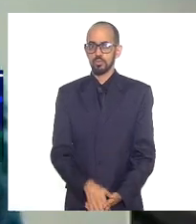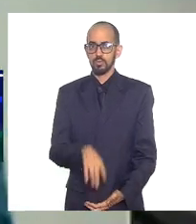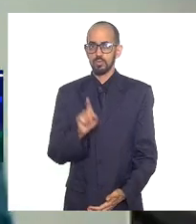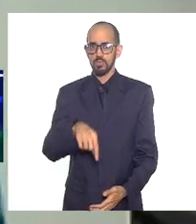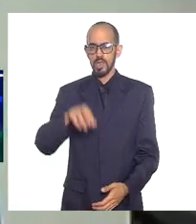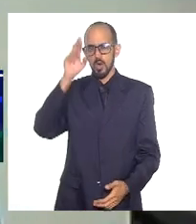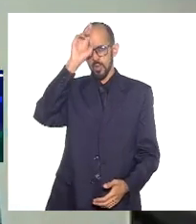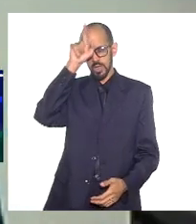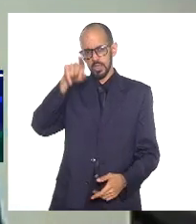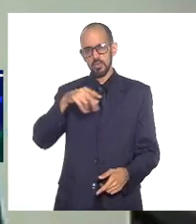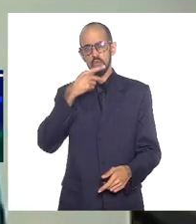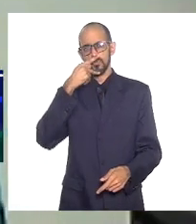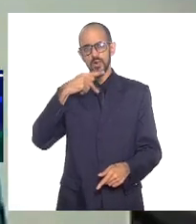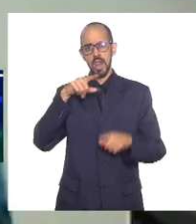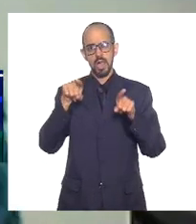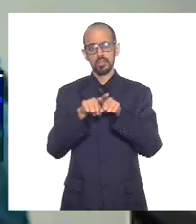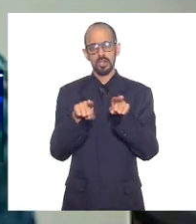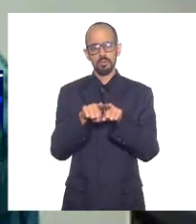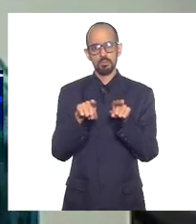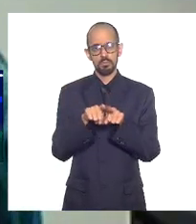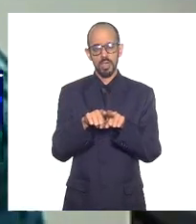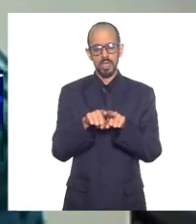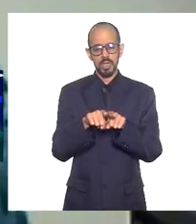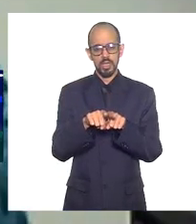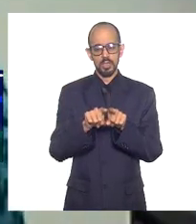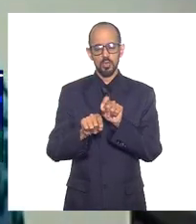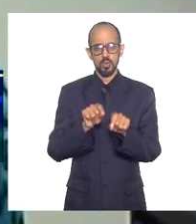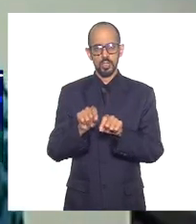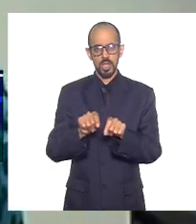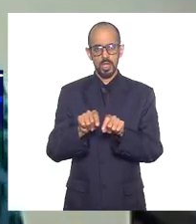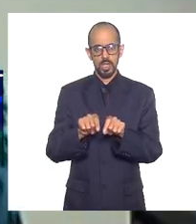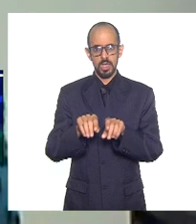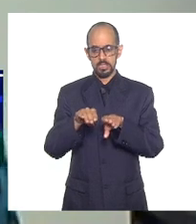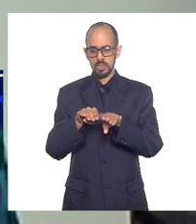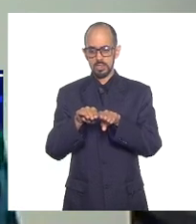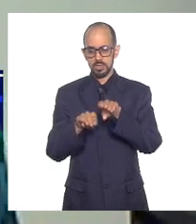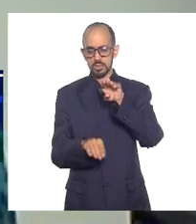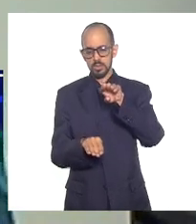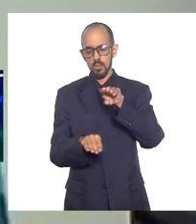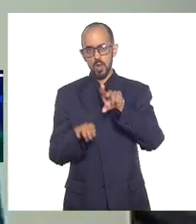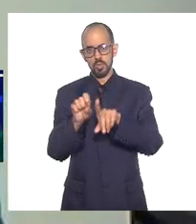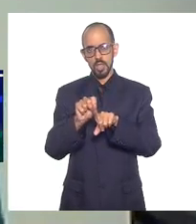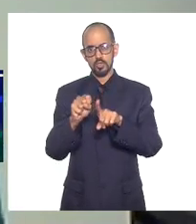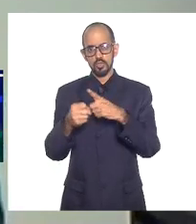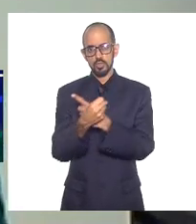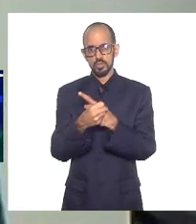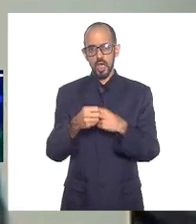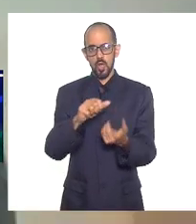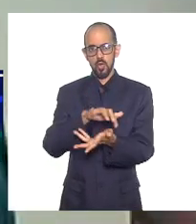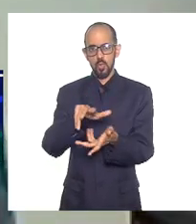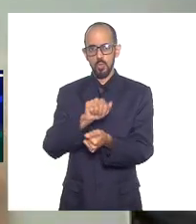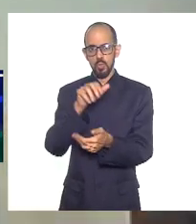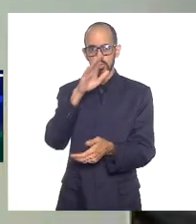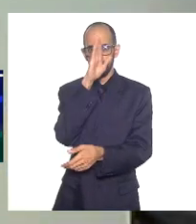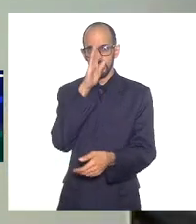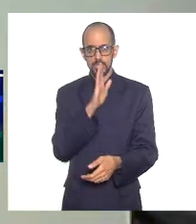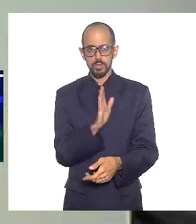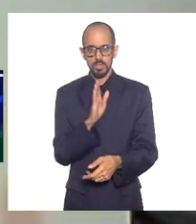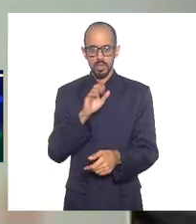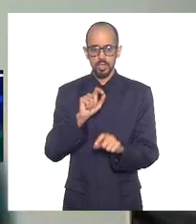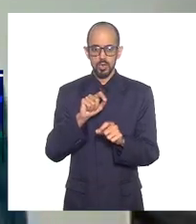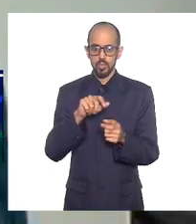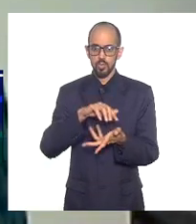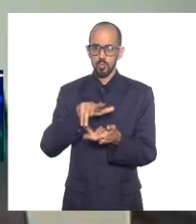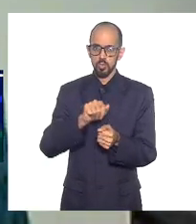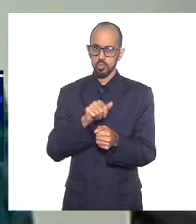equívoco dizer que as diferenças no mundo brasileiro, na vida do mundo inteiro,